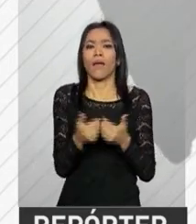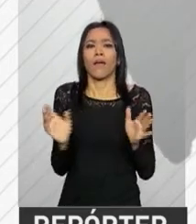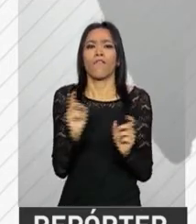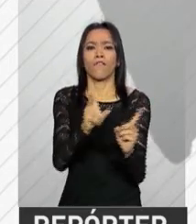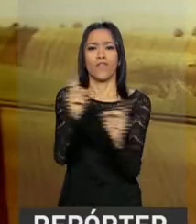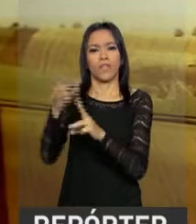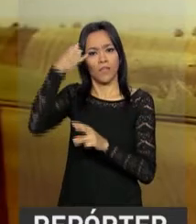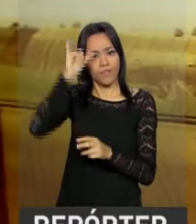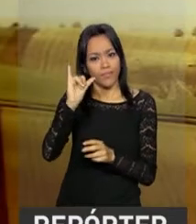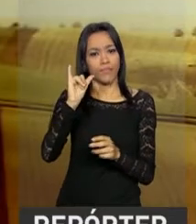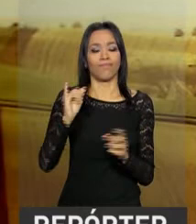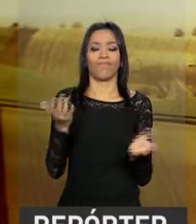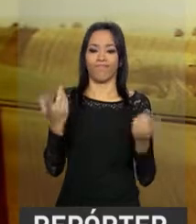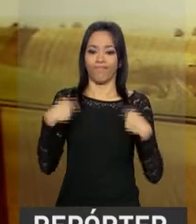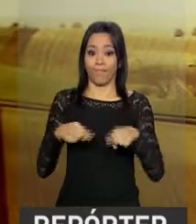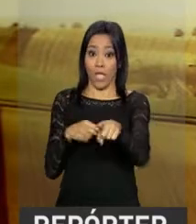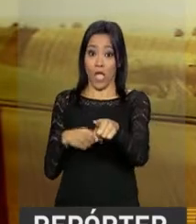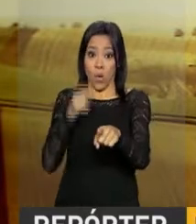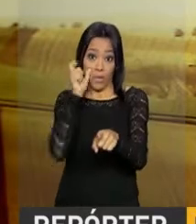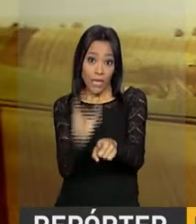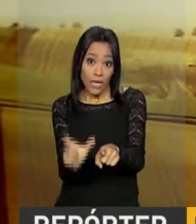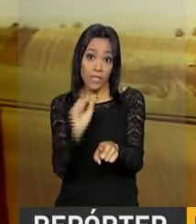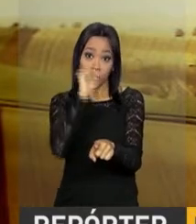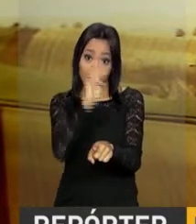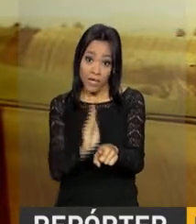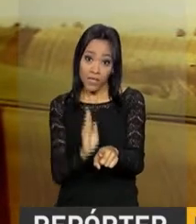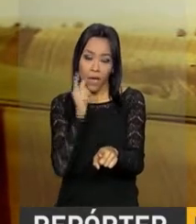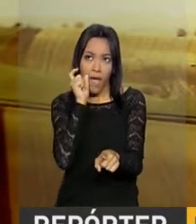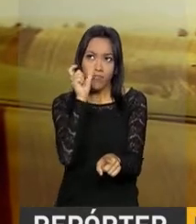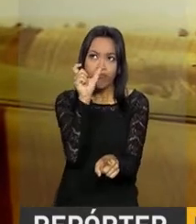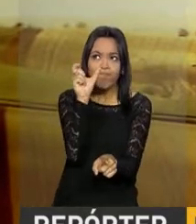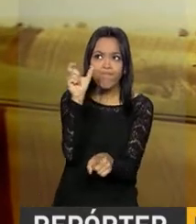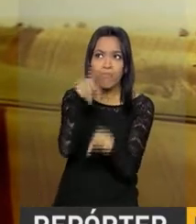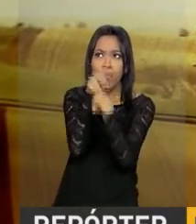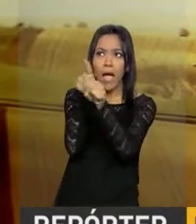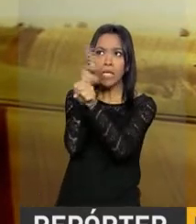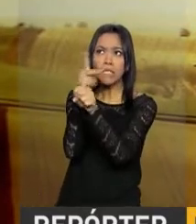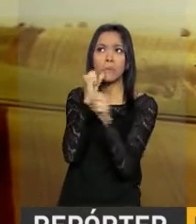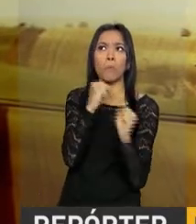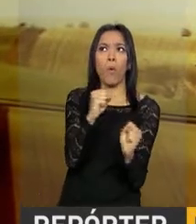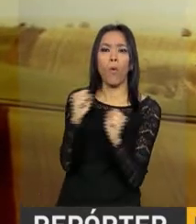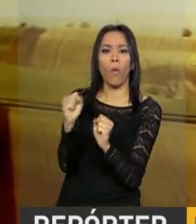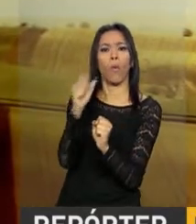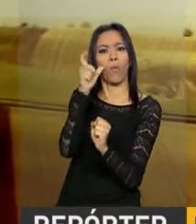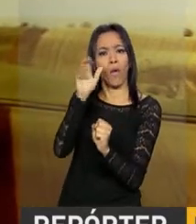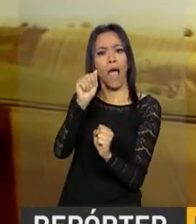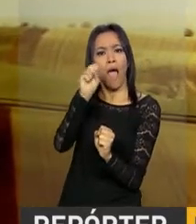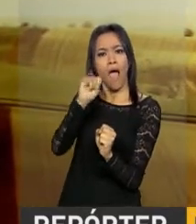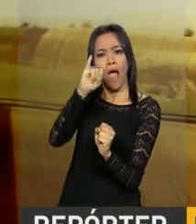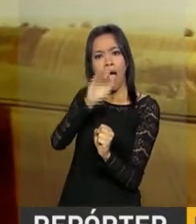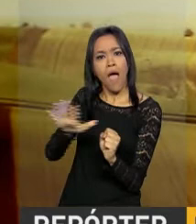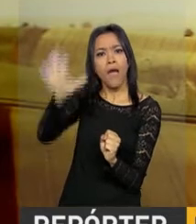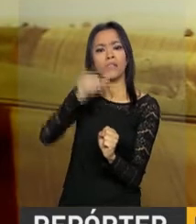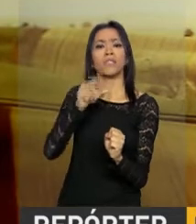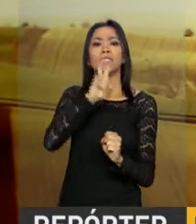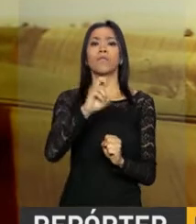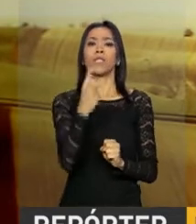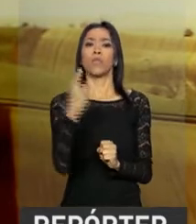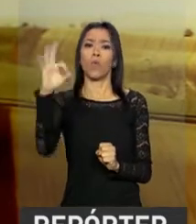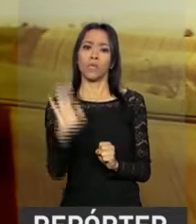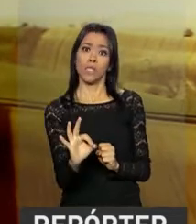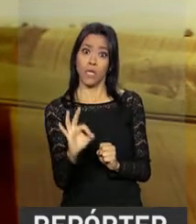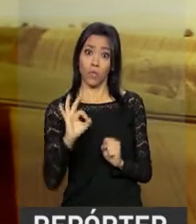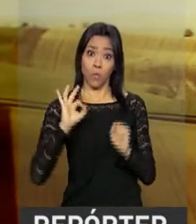do brasil o interesse do brasil é no potencial dos países asiáticos a região tem 51 por cento da população